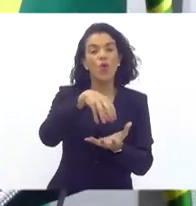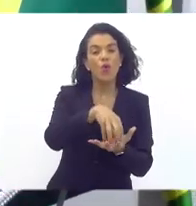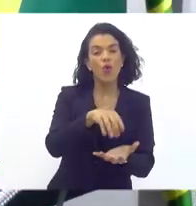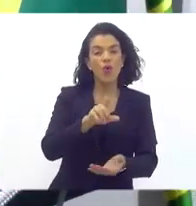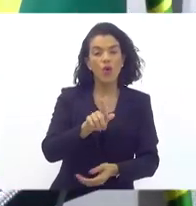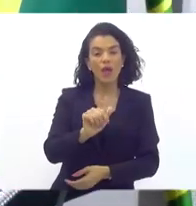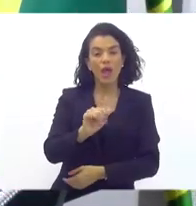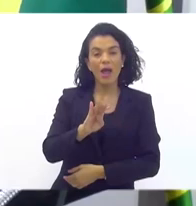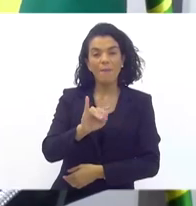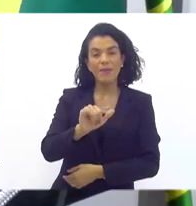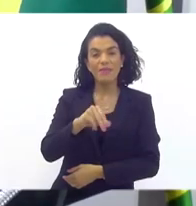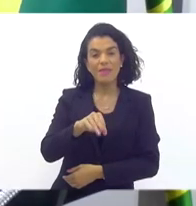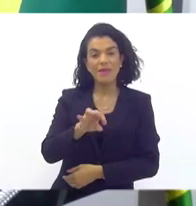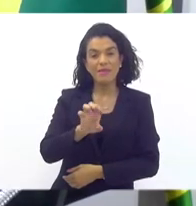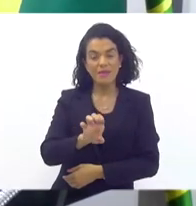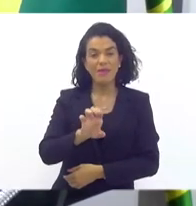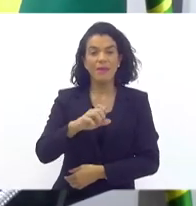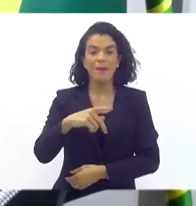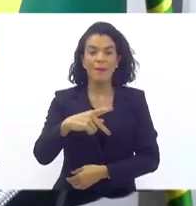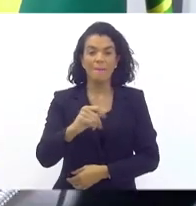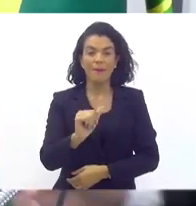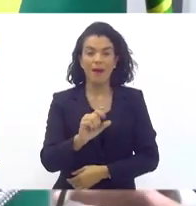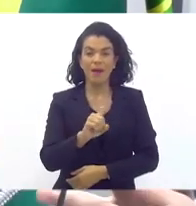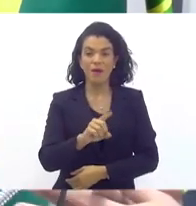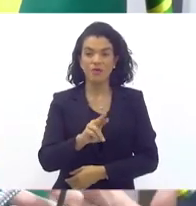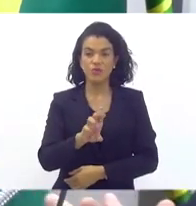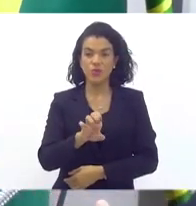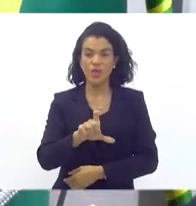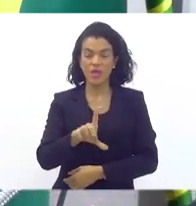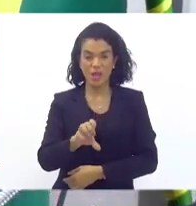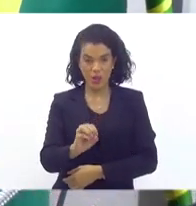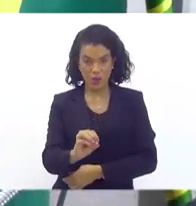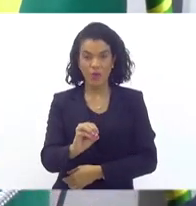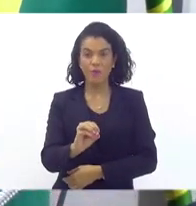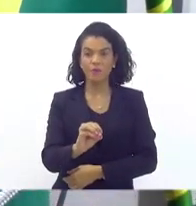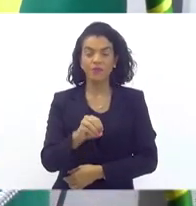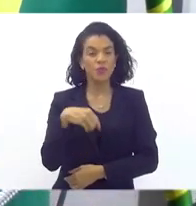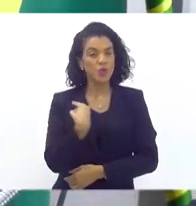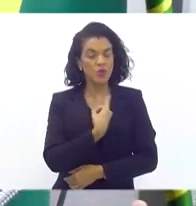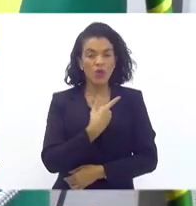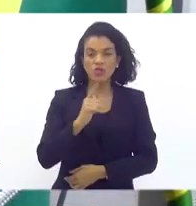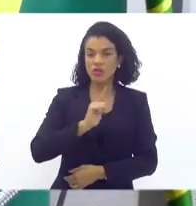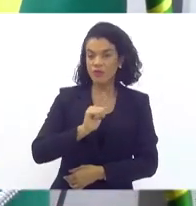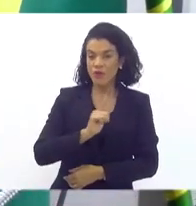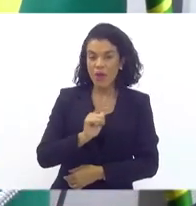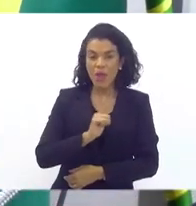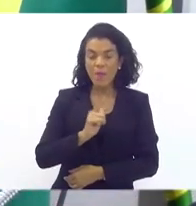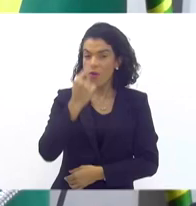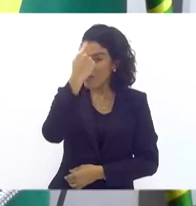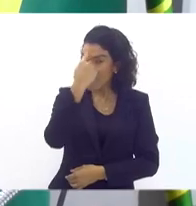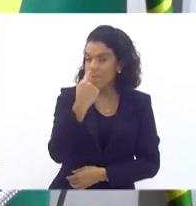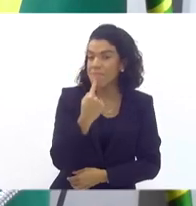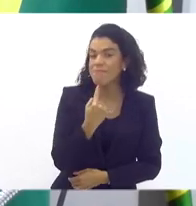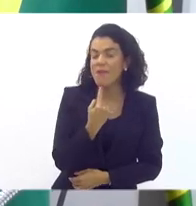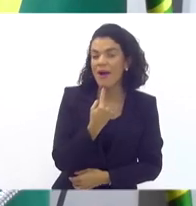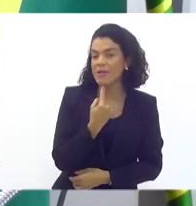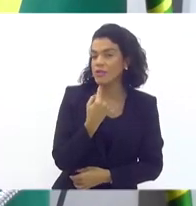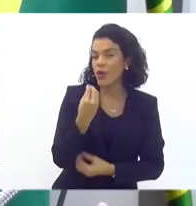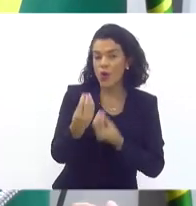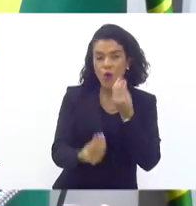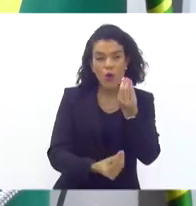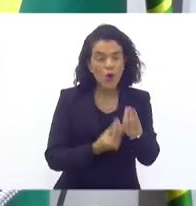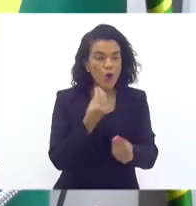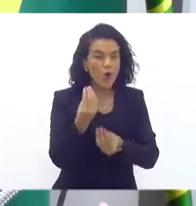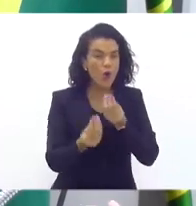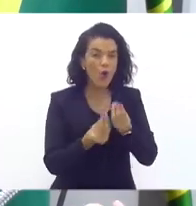pasuelo onde nós pela primeira vez na história Deputado de laroni podemos ter ali uma fotografia Deputado Dionísio do presidente